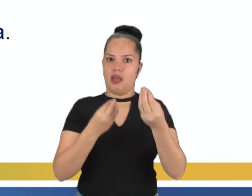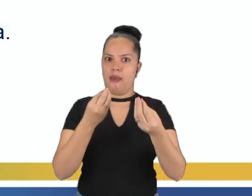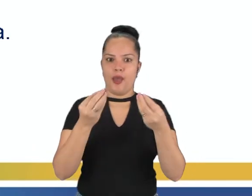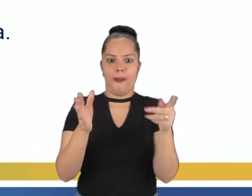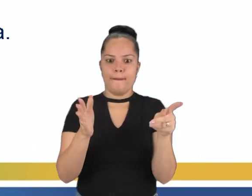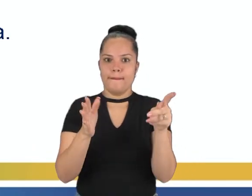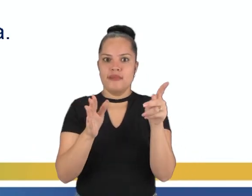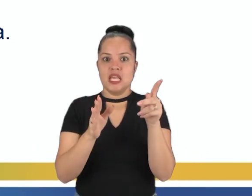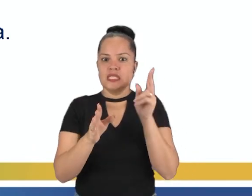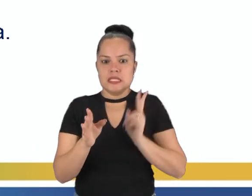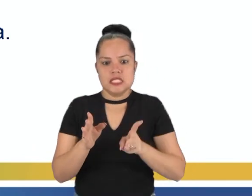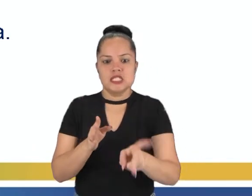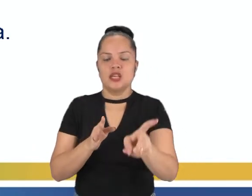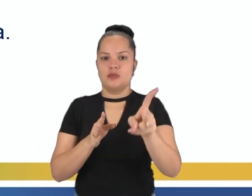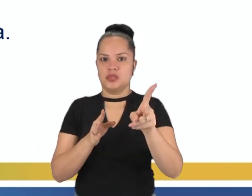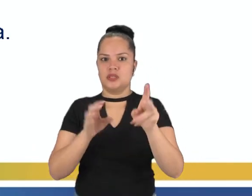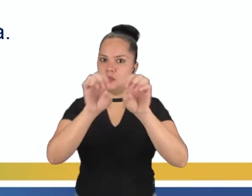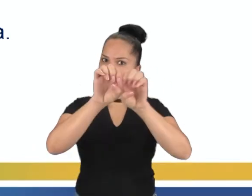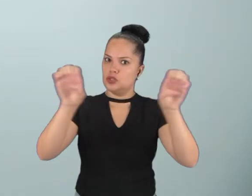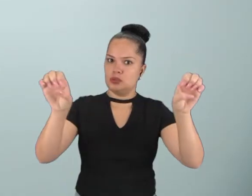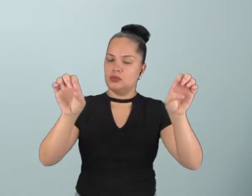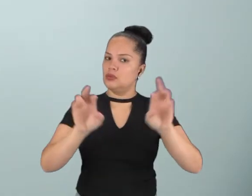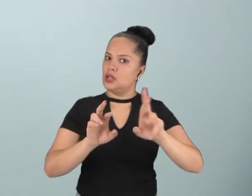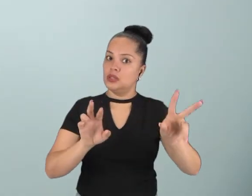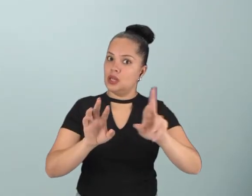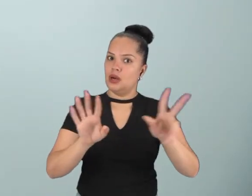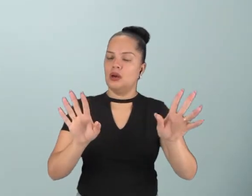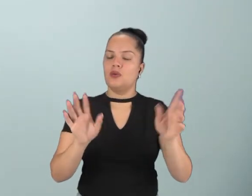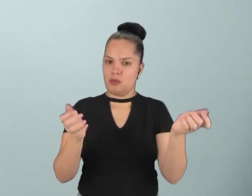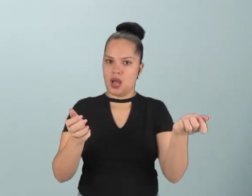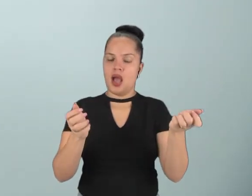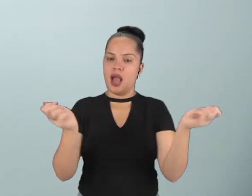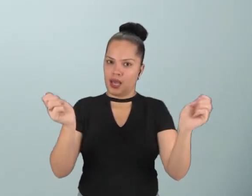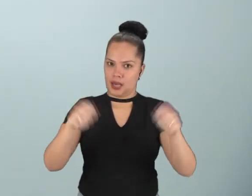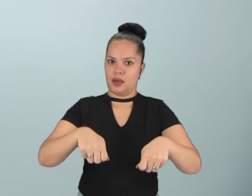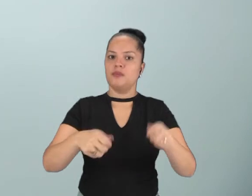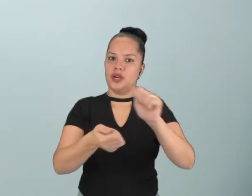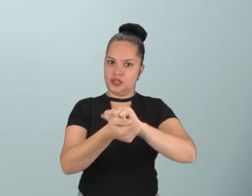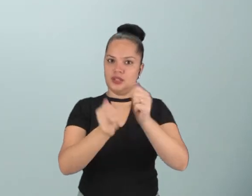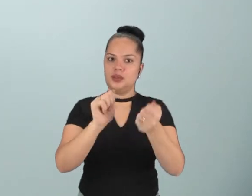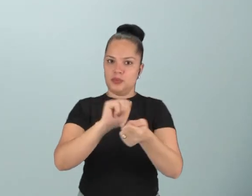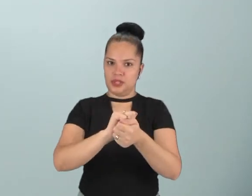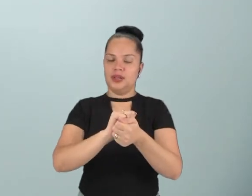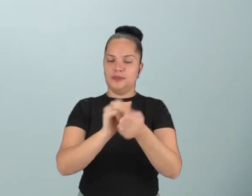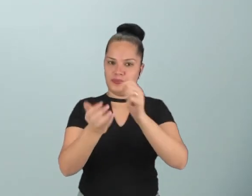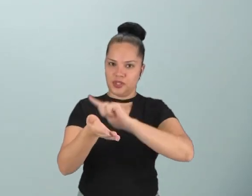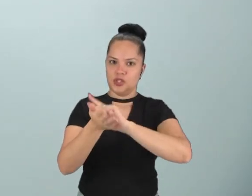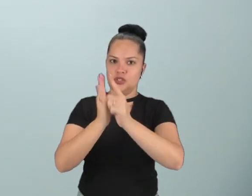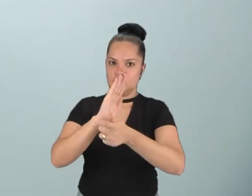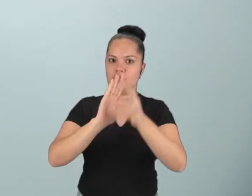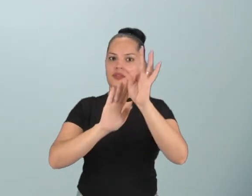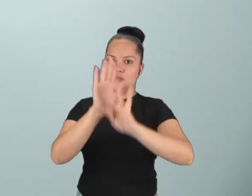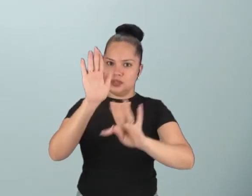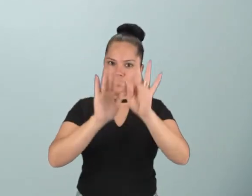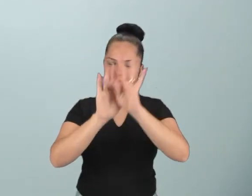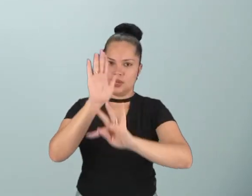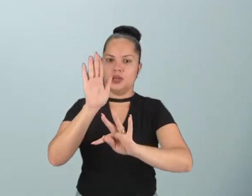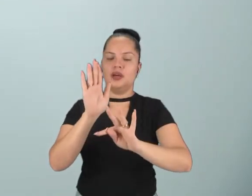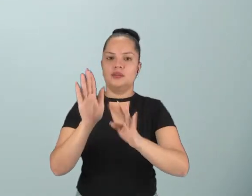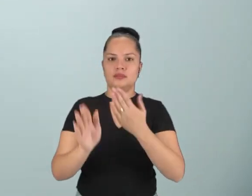fixa. Então, pessoal, resumindo aqui o que são os gêneros textuais, né? Então, são os diferentes tipos